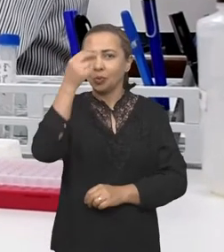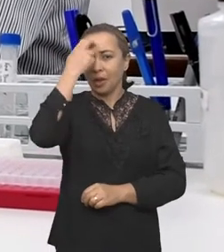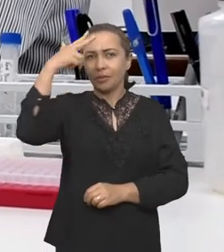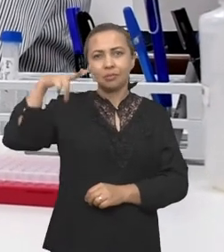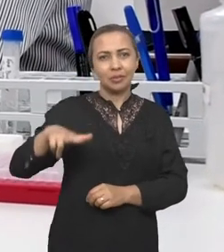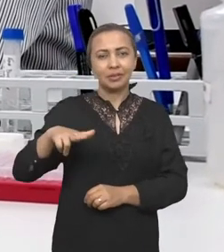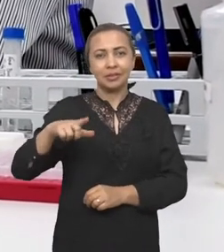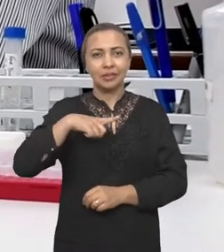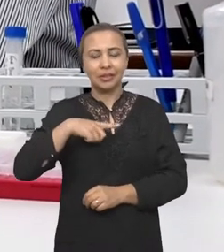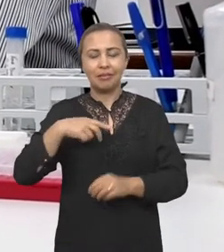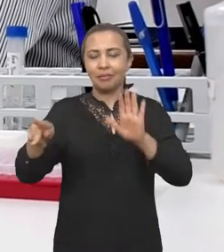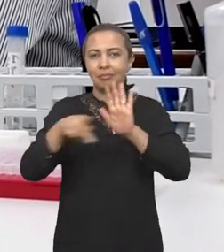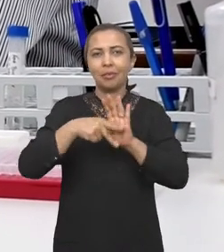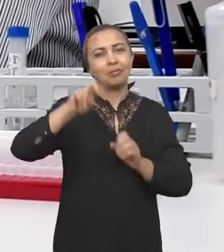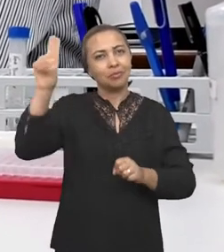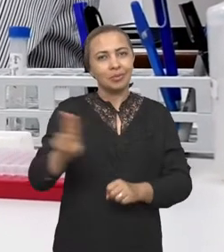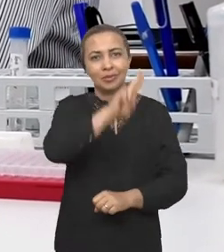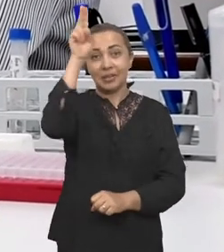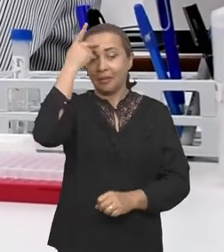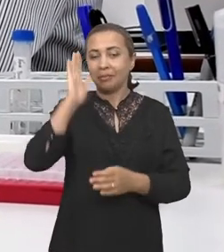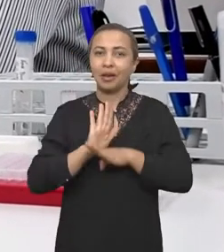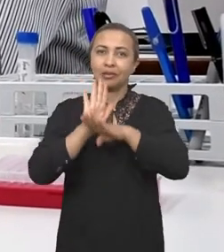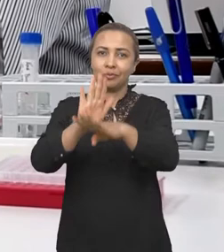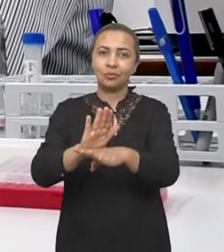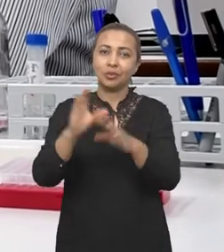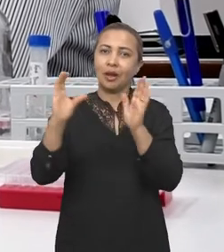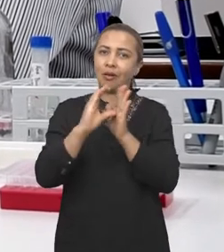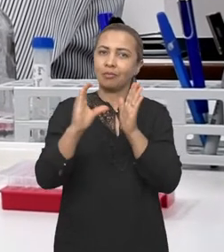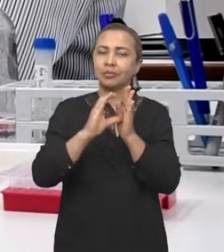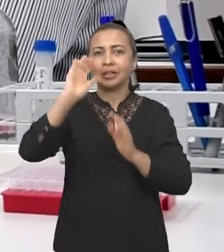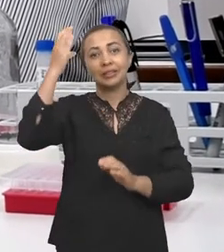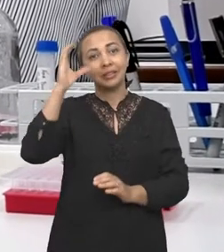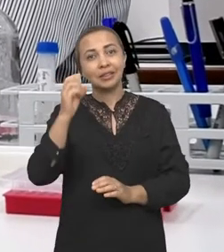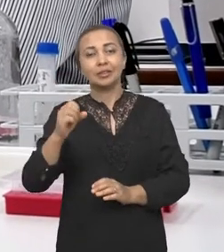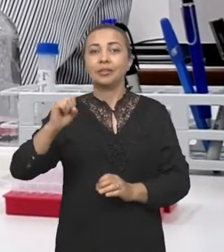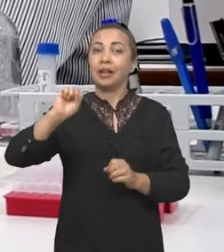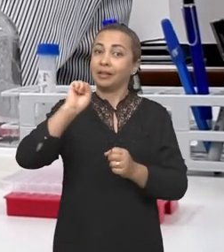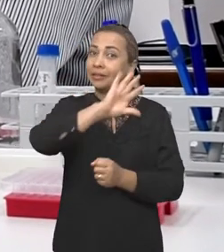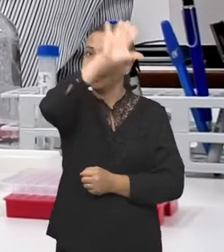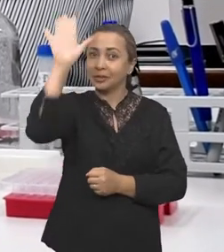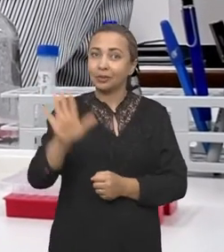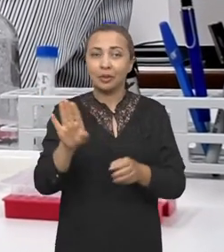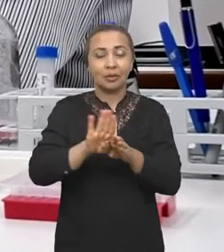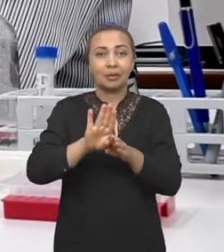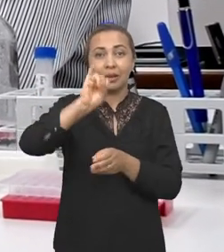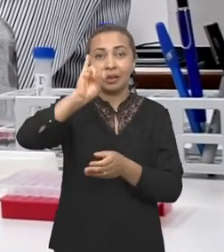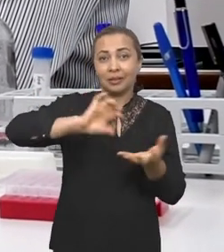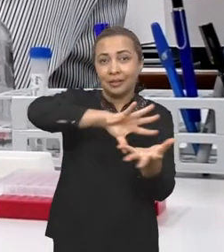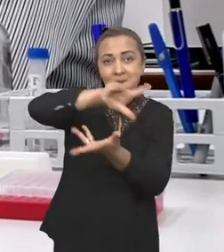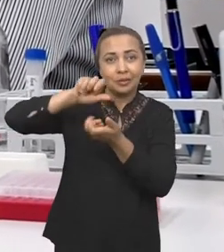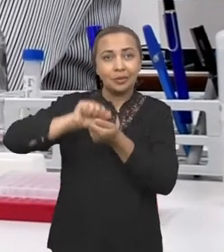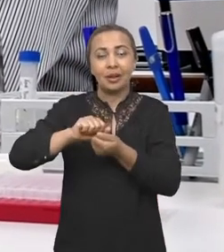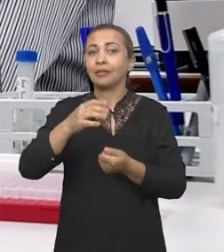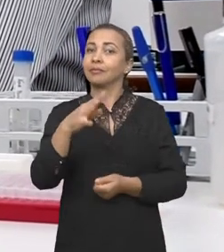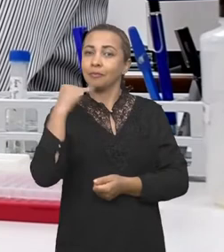da expertise instalada na própria universidade para auxiliar a comunidade científica nacional e internacional no reconhecimento